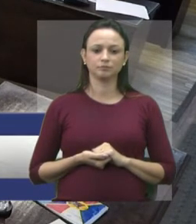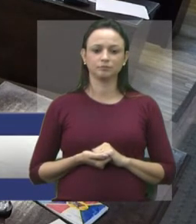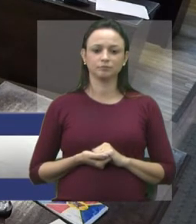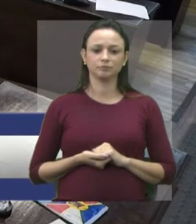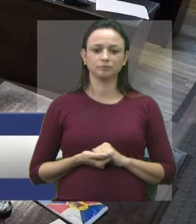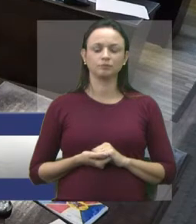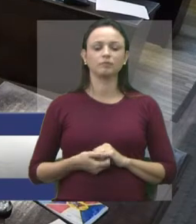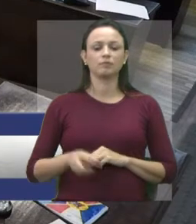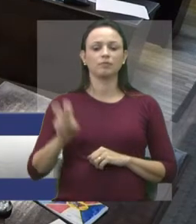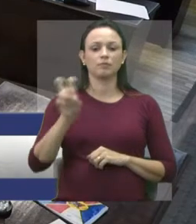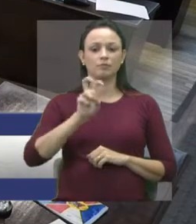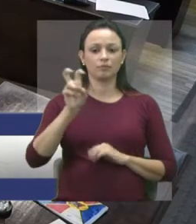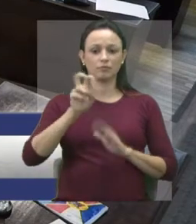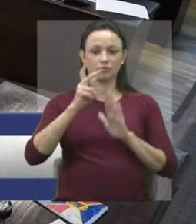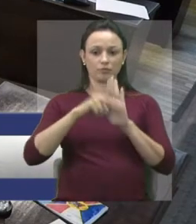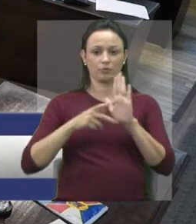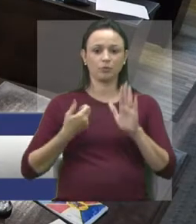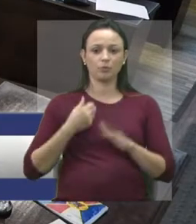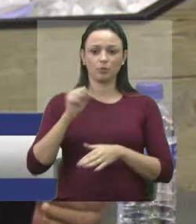Quinto processo, número